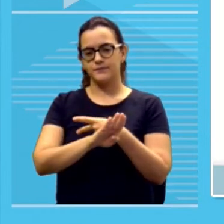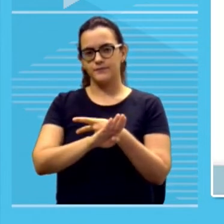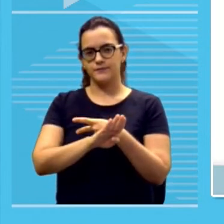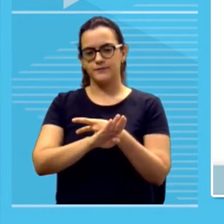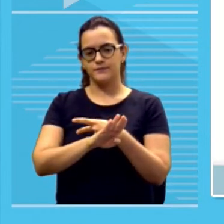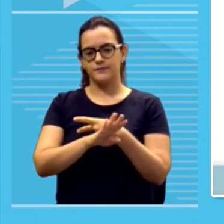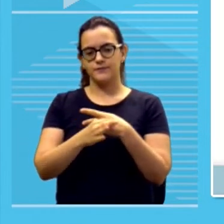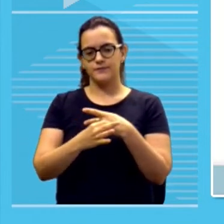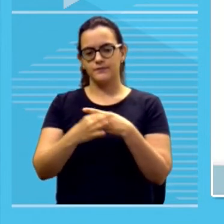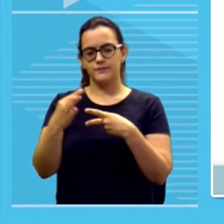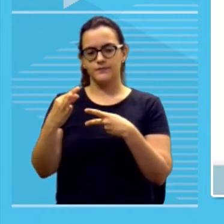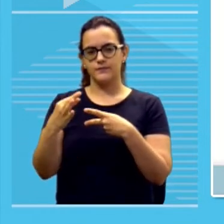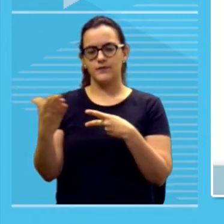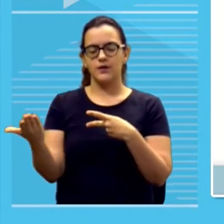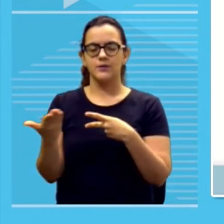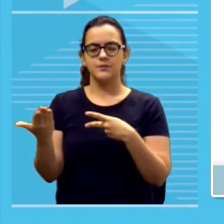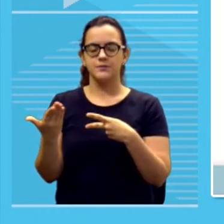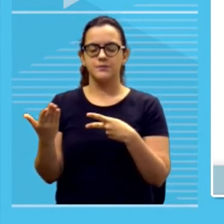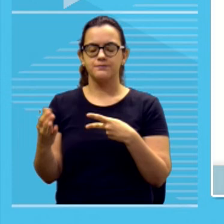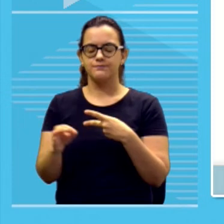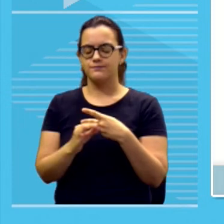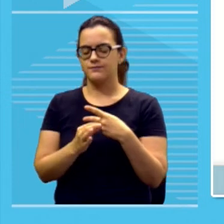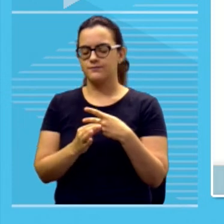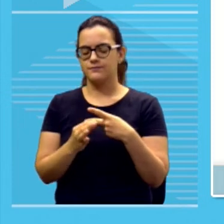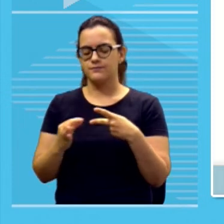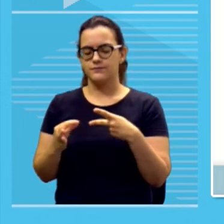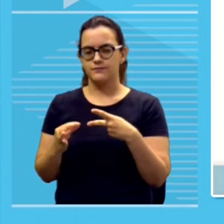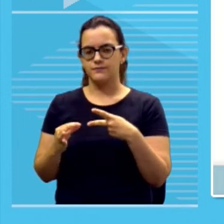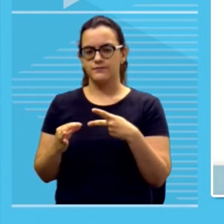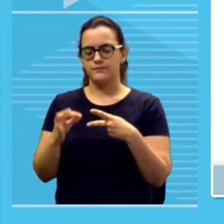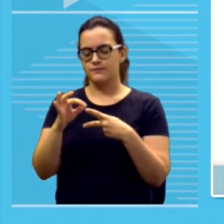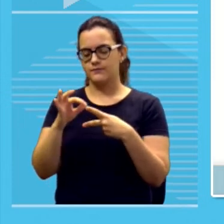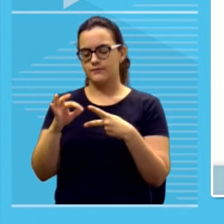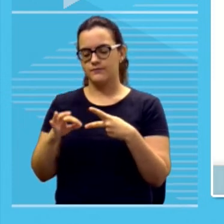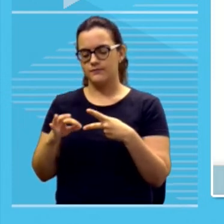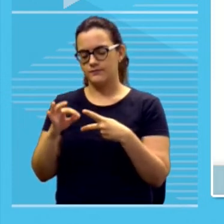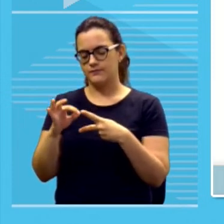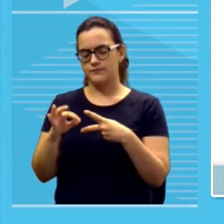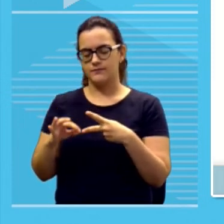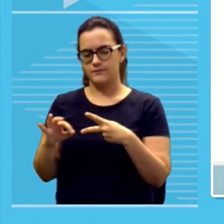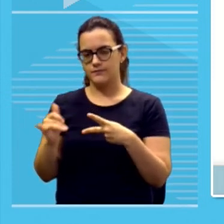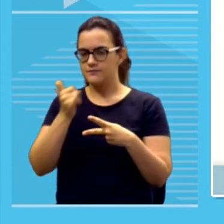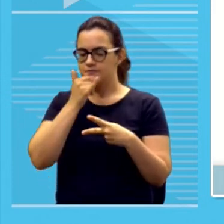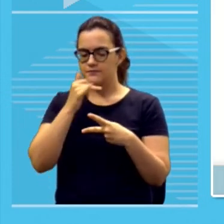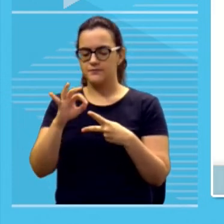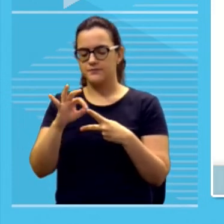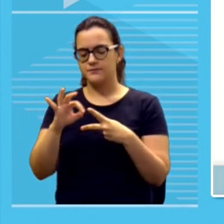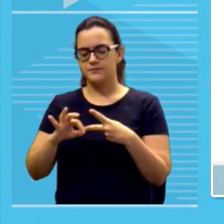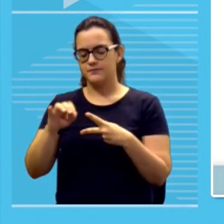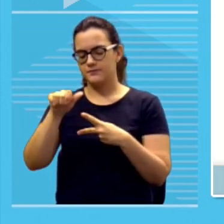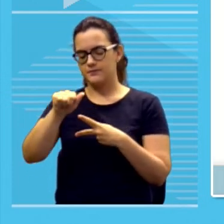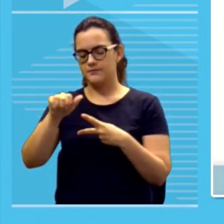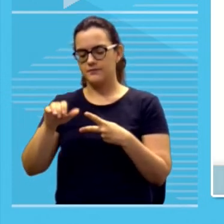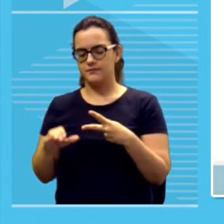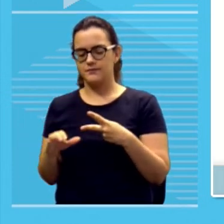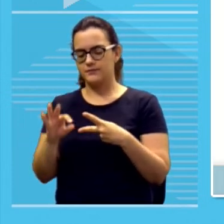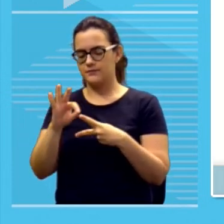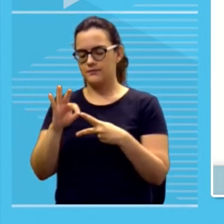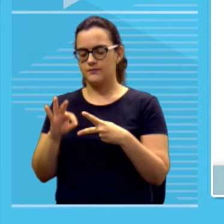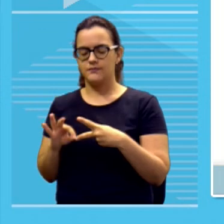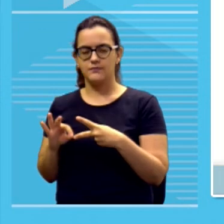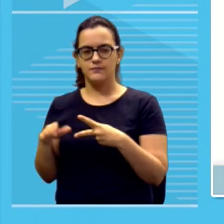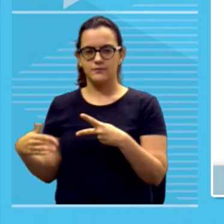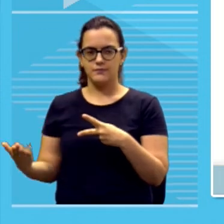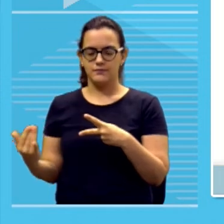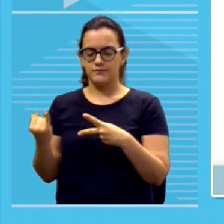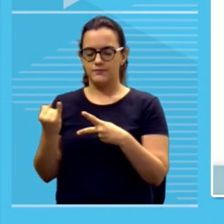vou calcular agora a distância do ar para o c vai ser o que